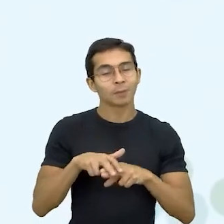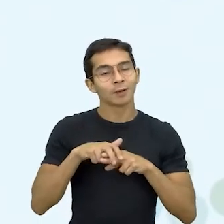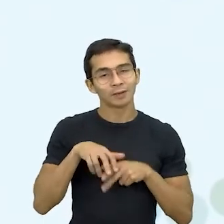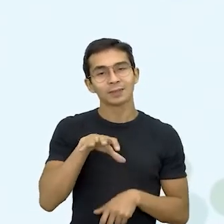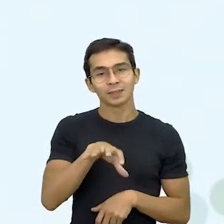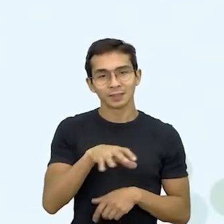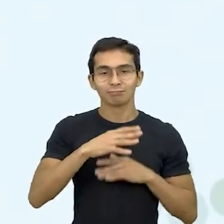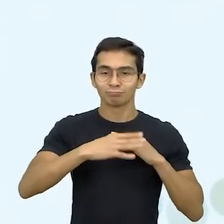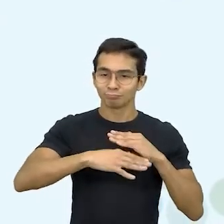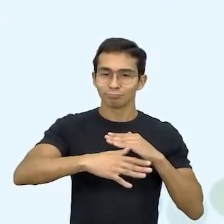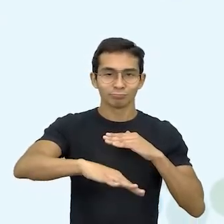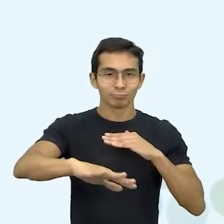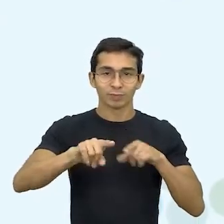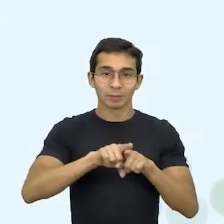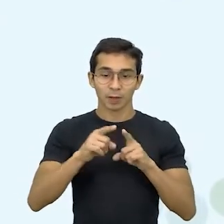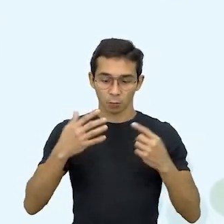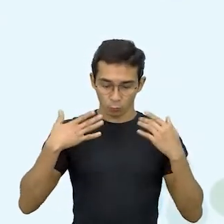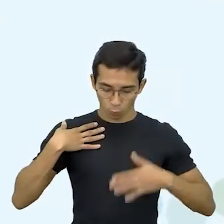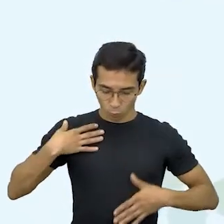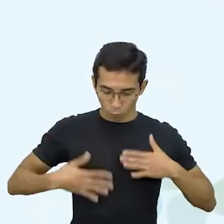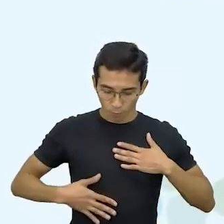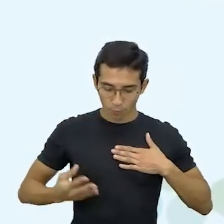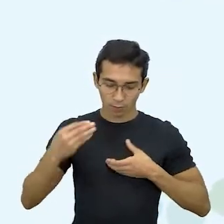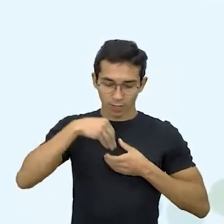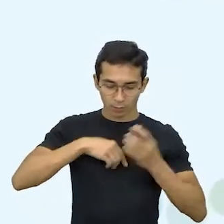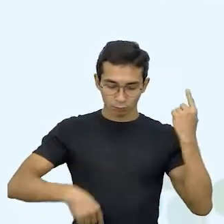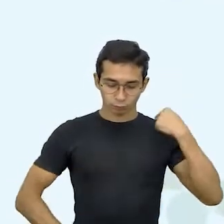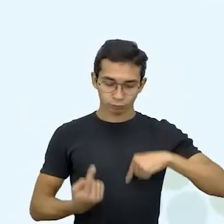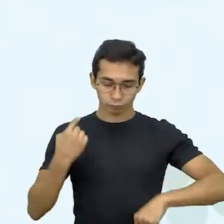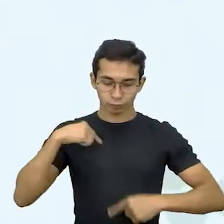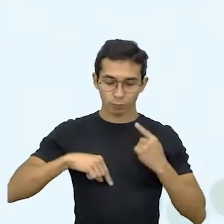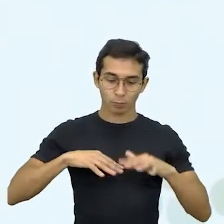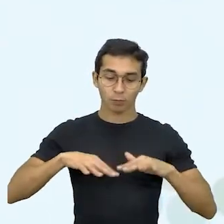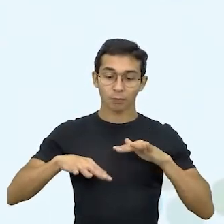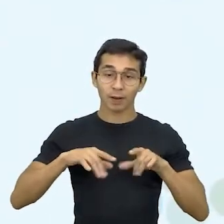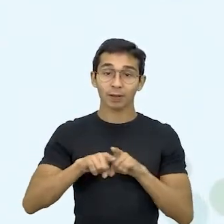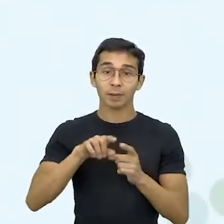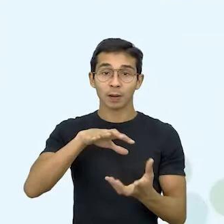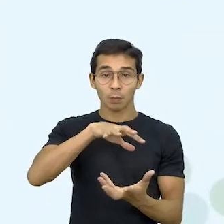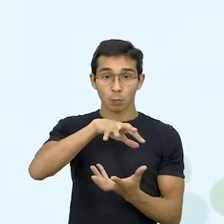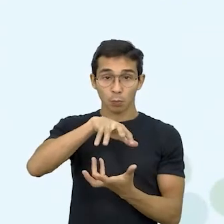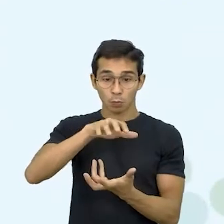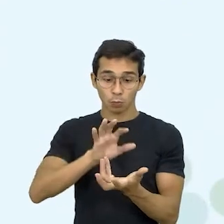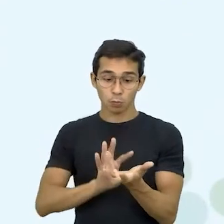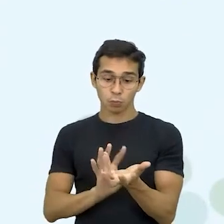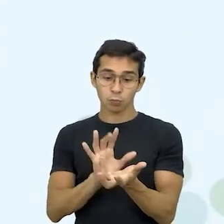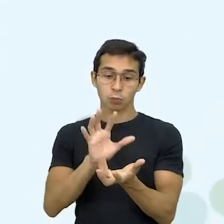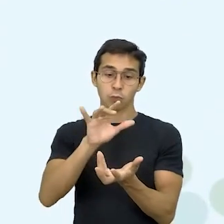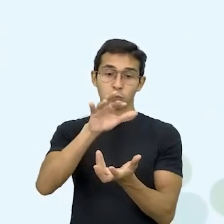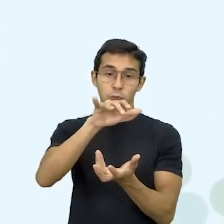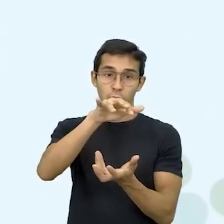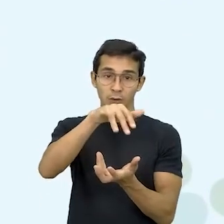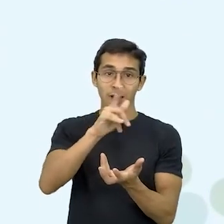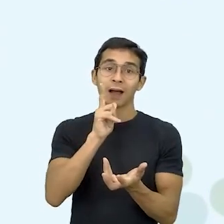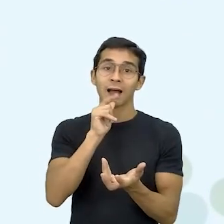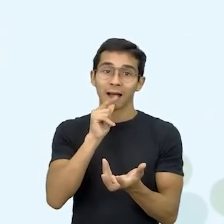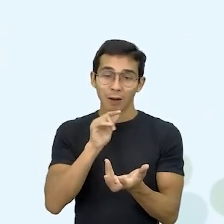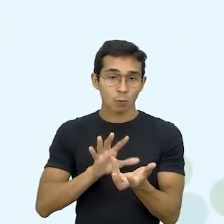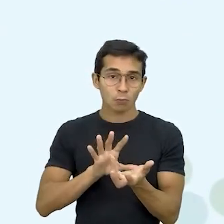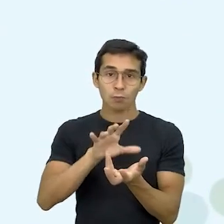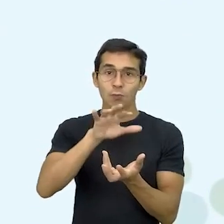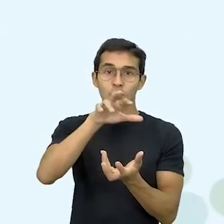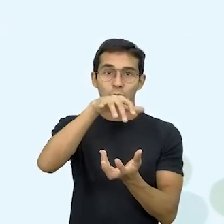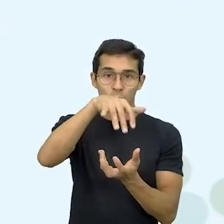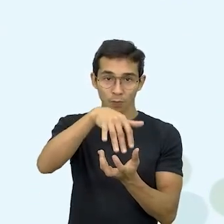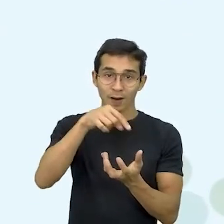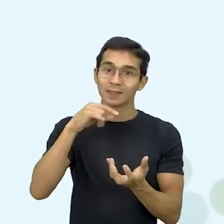ecossistema, passando através da atmosfera, hidrosfera, litosfera e biosfera, sendo um importante ciclo biogeoquímico, que